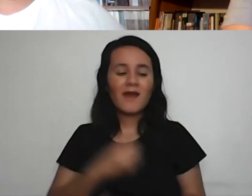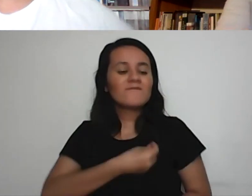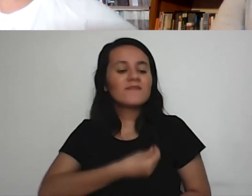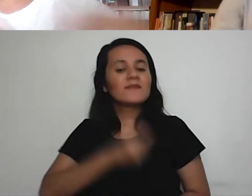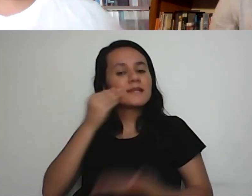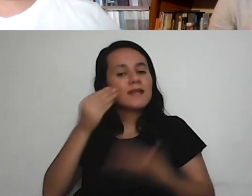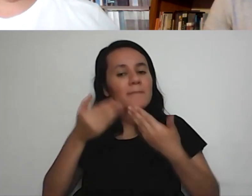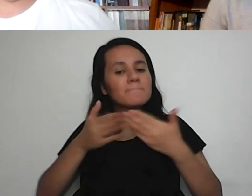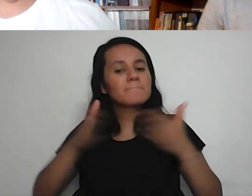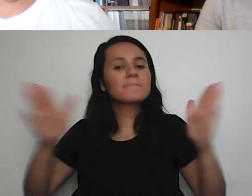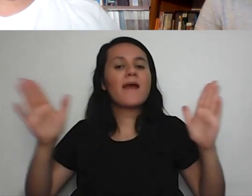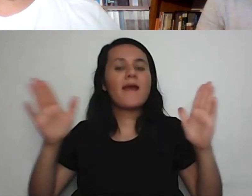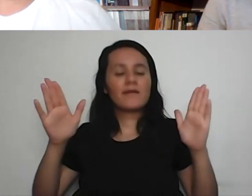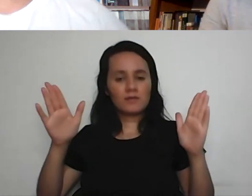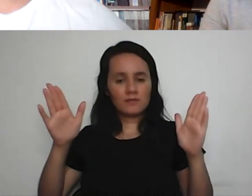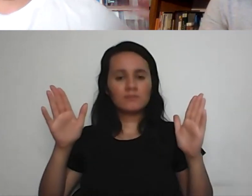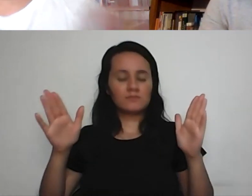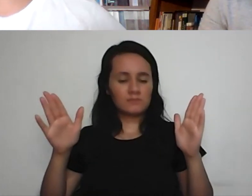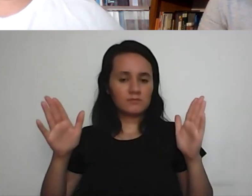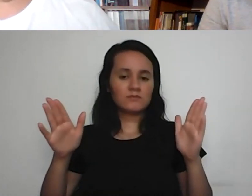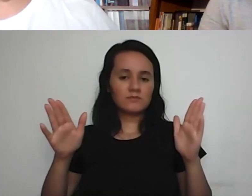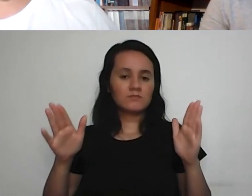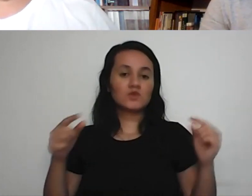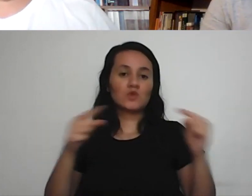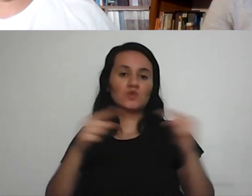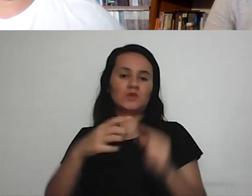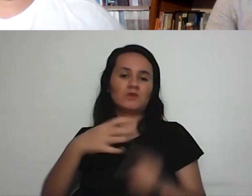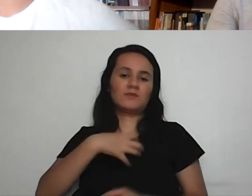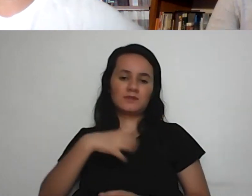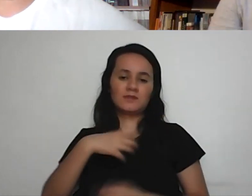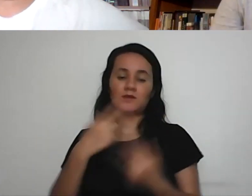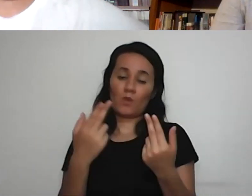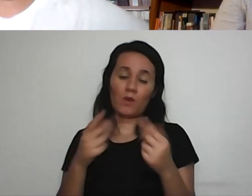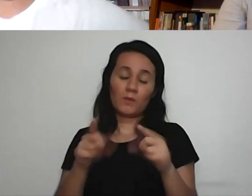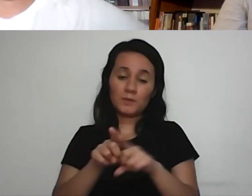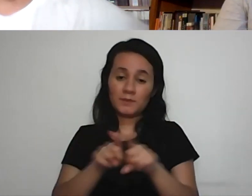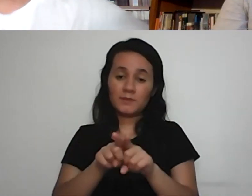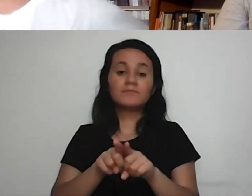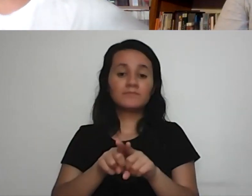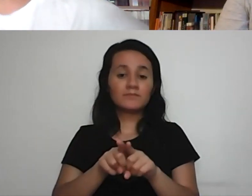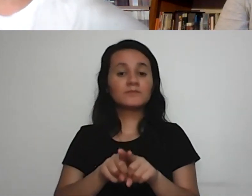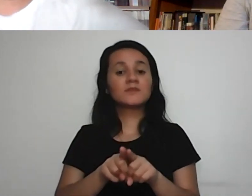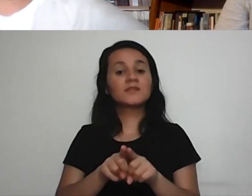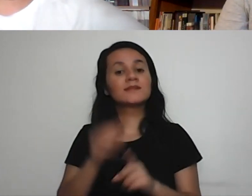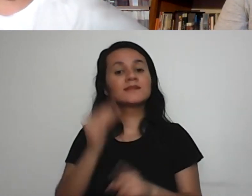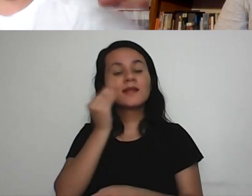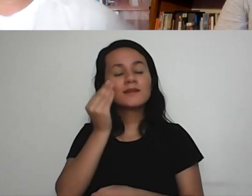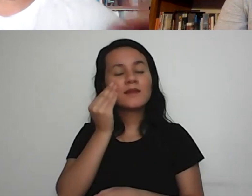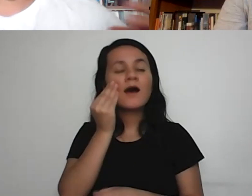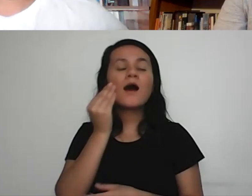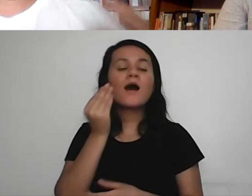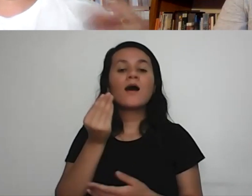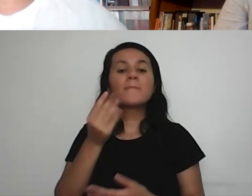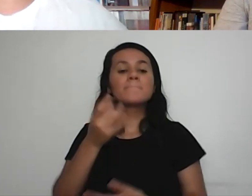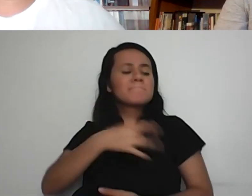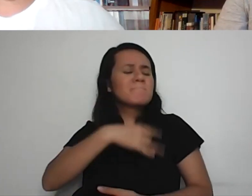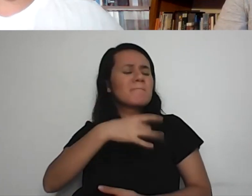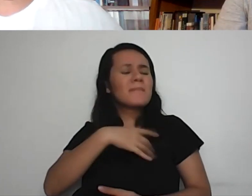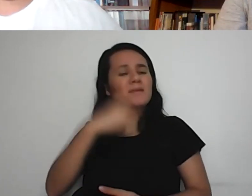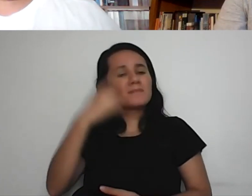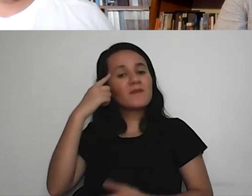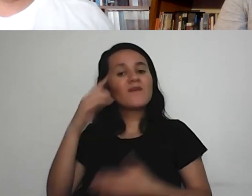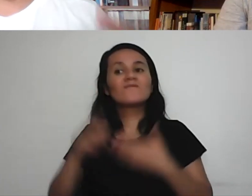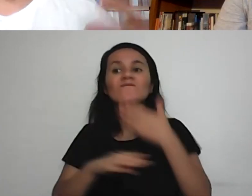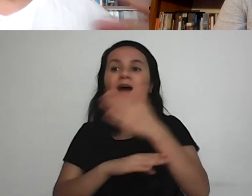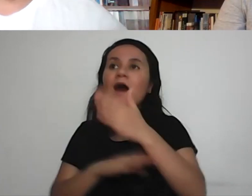aberta, permeável, é nesse sentido também, né, de você tirar o medo de ir até a